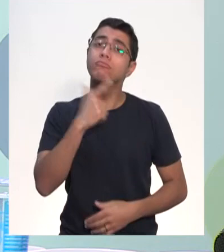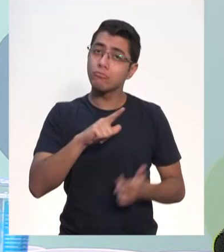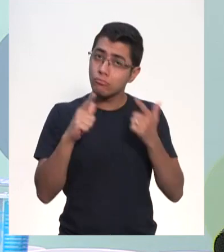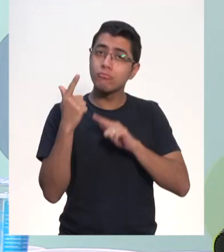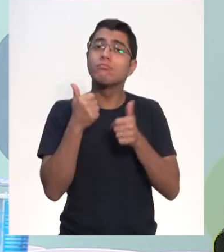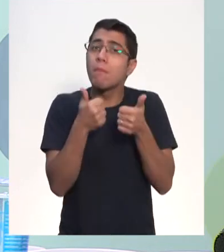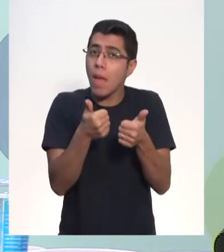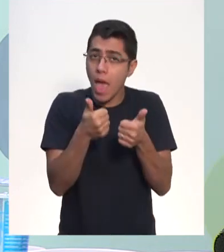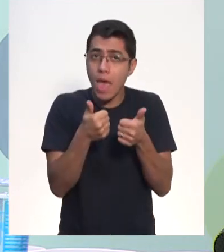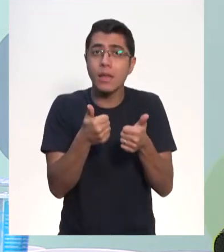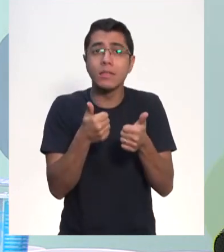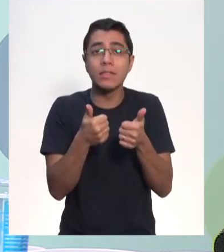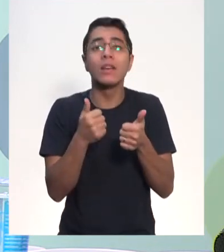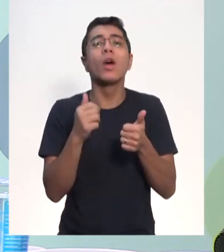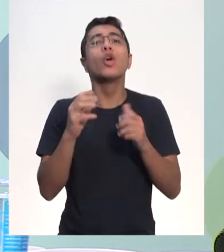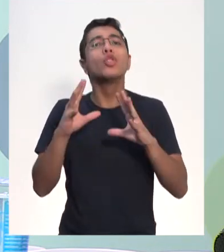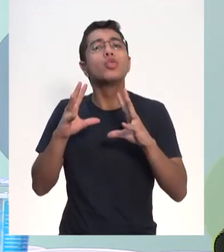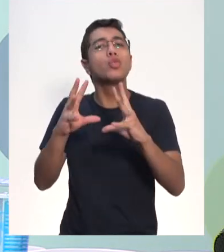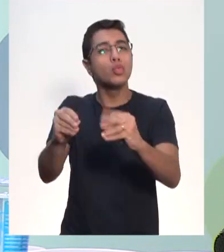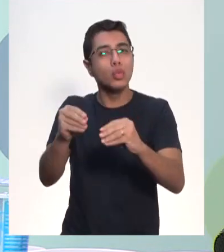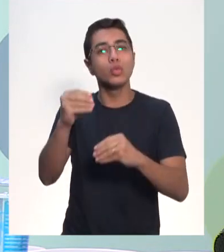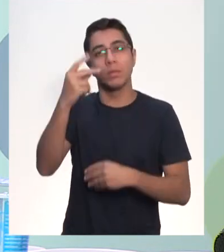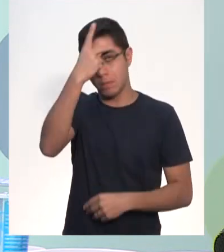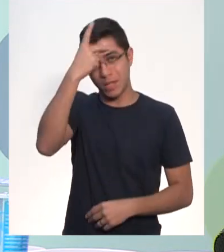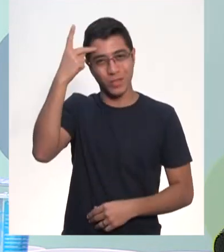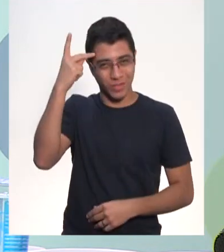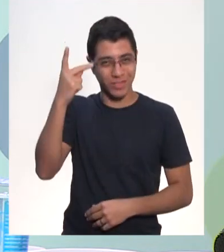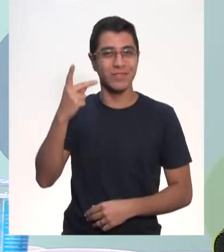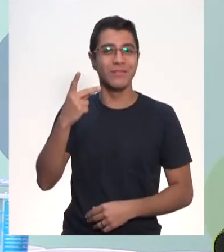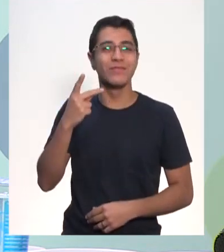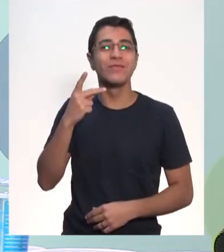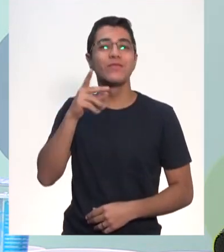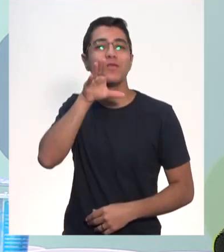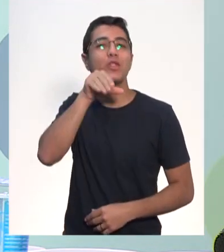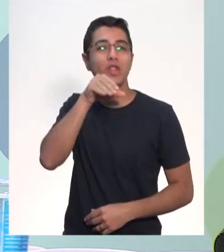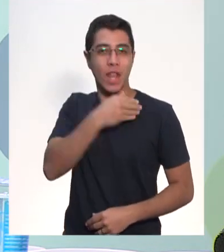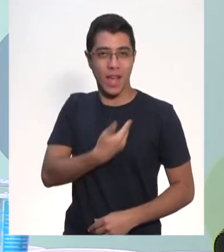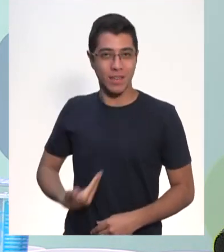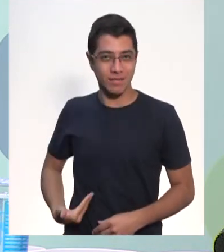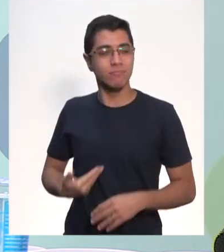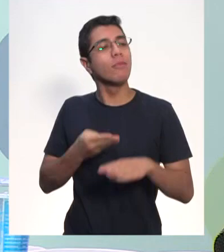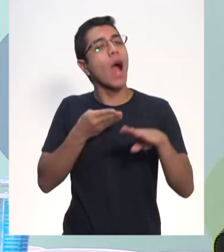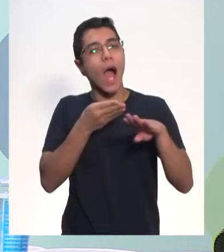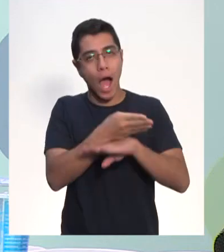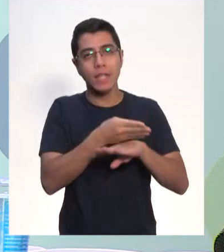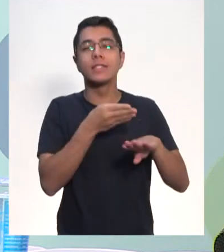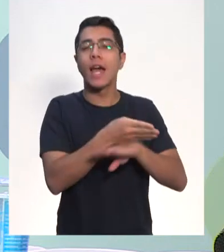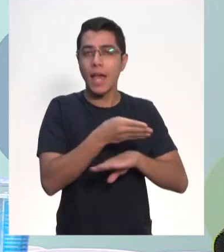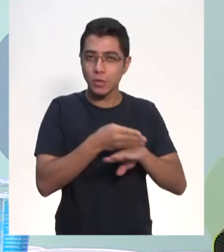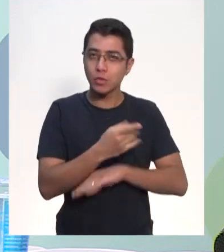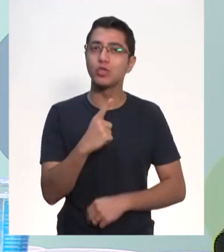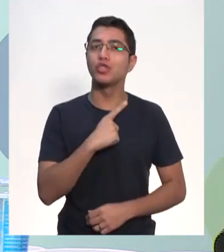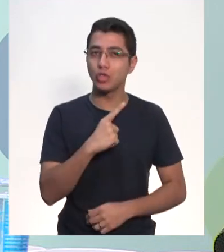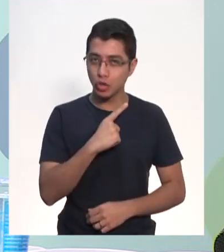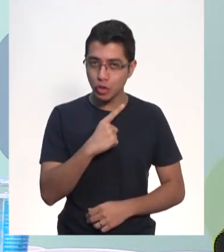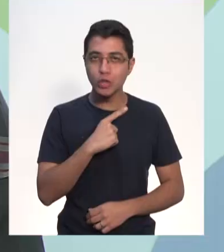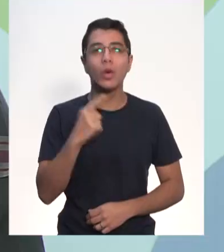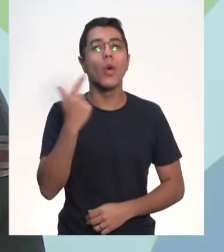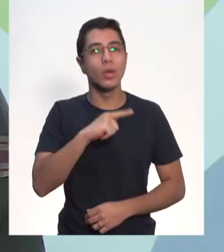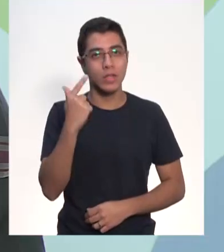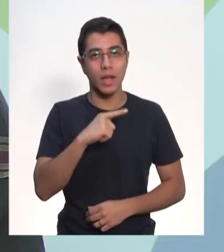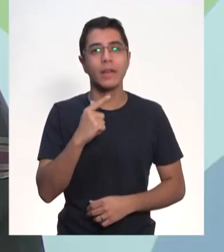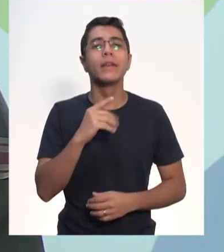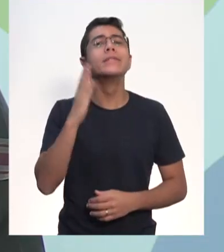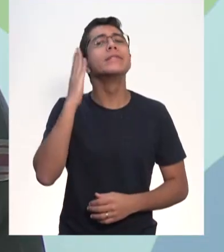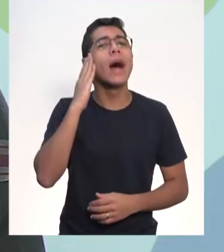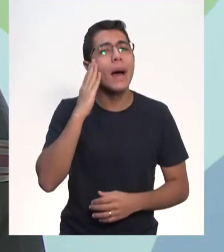é uma dica, é uma recomendação, mas claro que a escola tem autonomia, né? Chegaram algumas questões aqui pelo chat, por fórum,